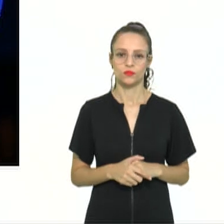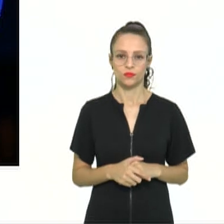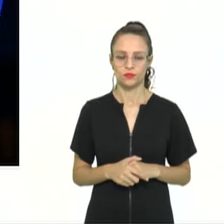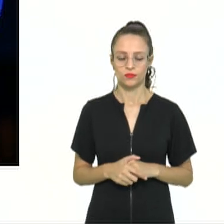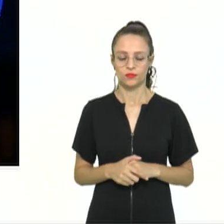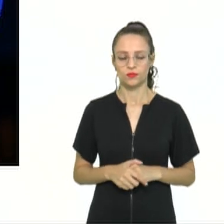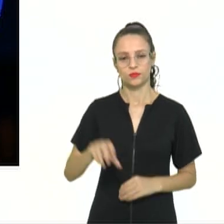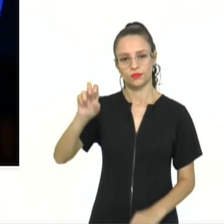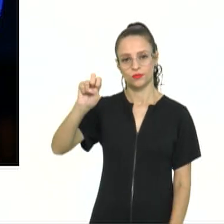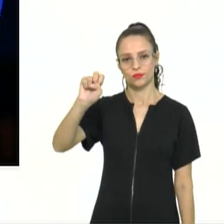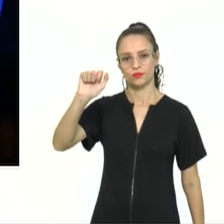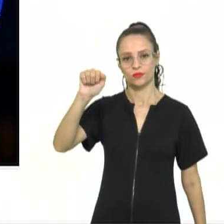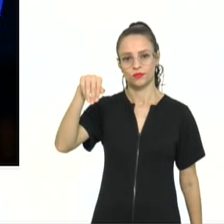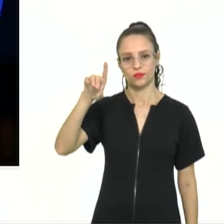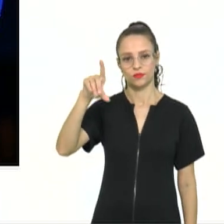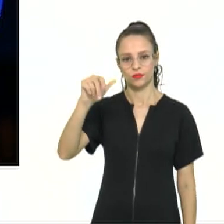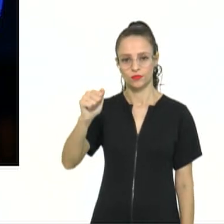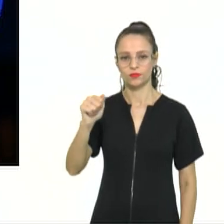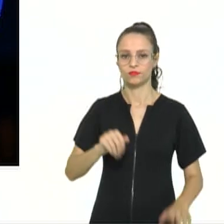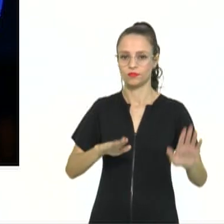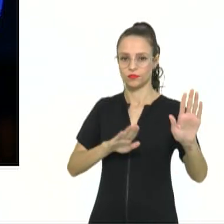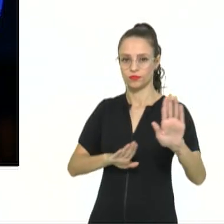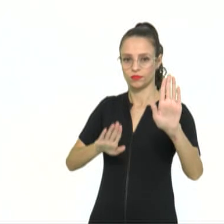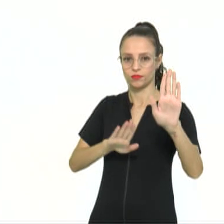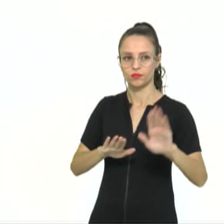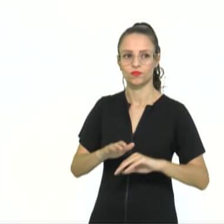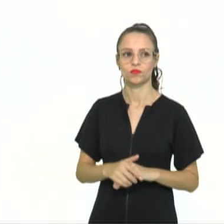Fu Sanda.